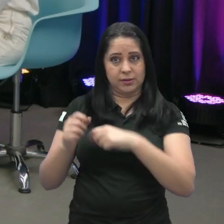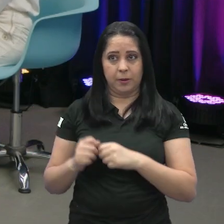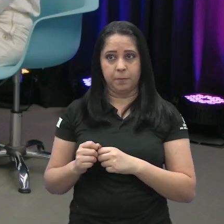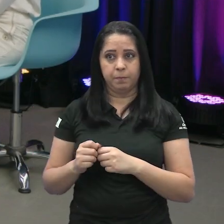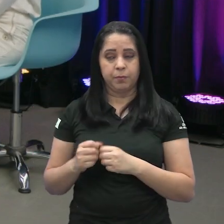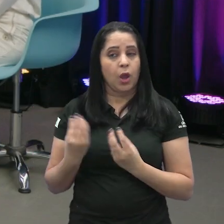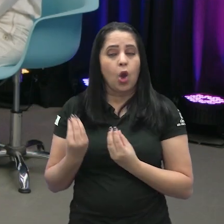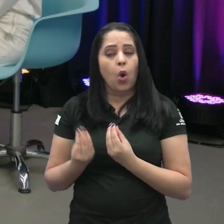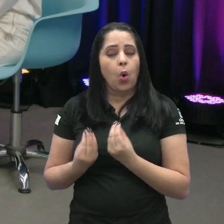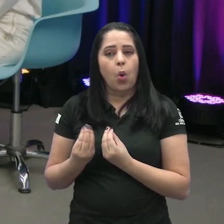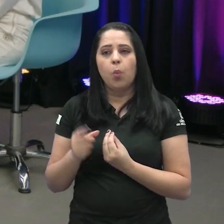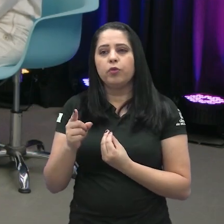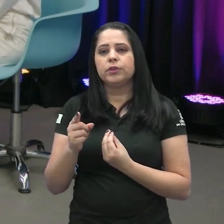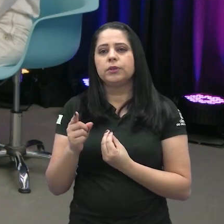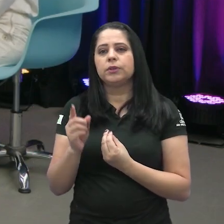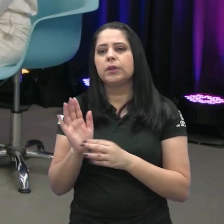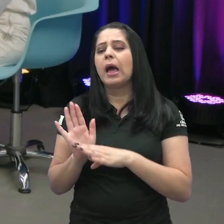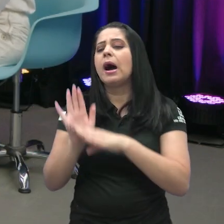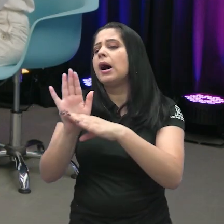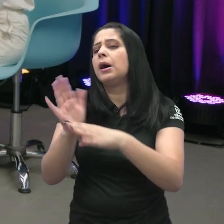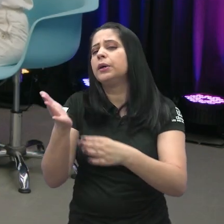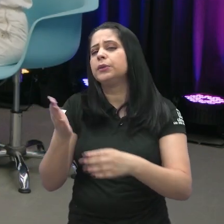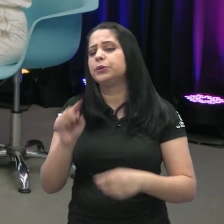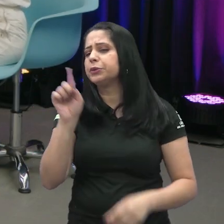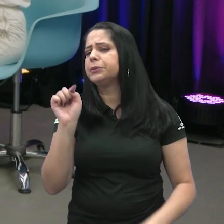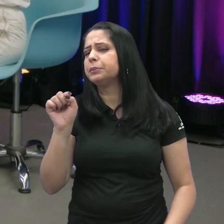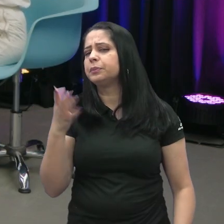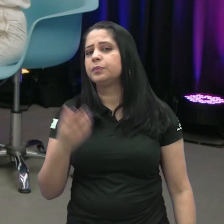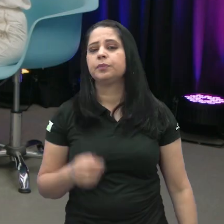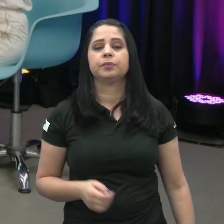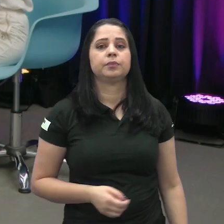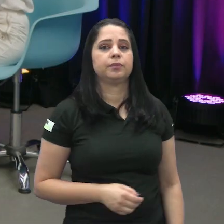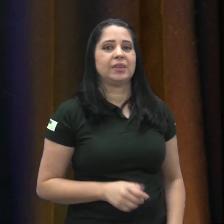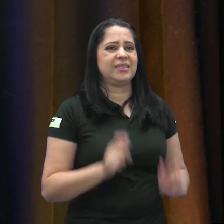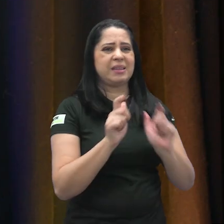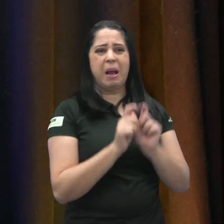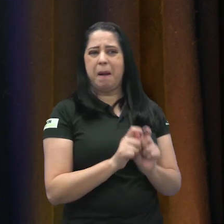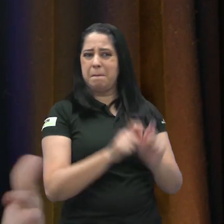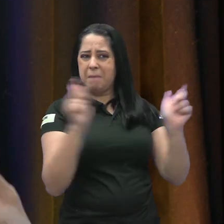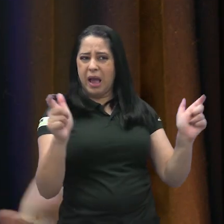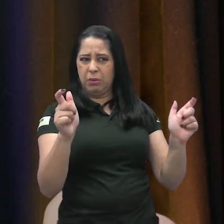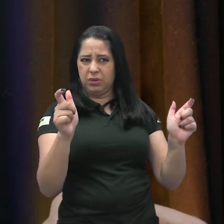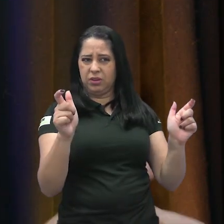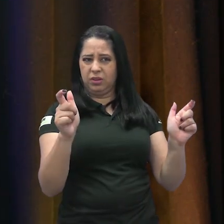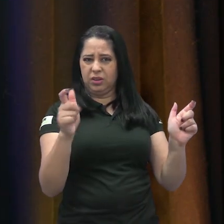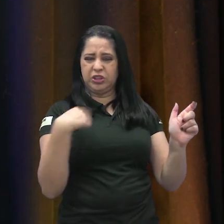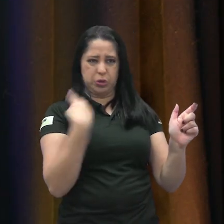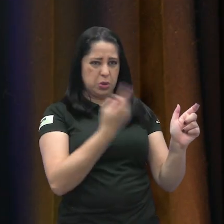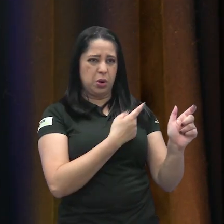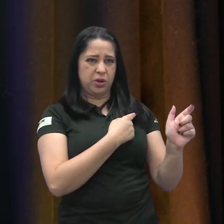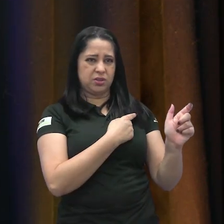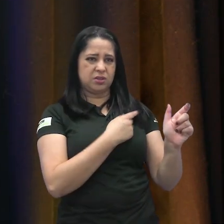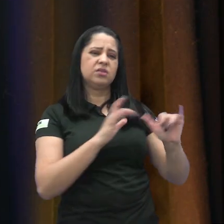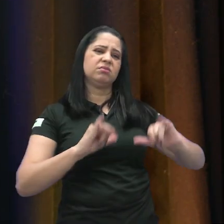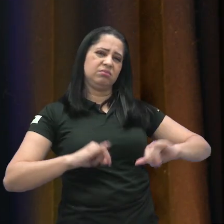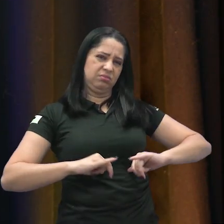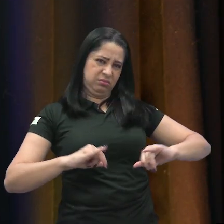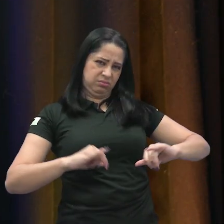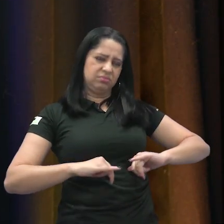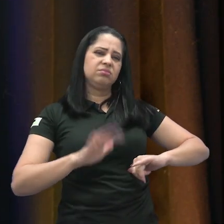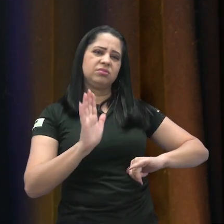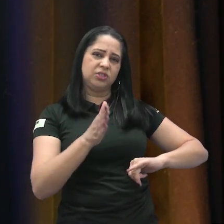E como a sua abordagem as ajuda a superá-los? A maioria de nós veio de um lugar de dor, né?